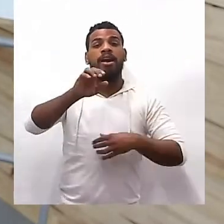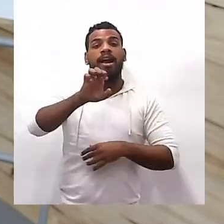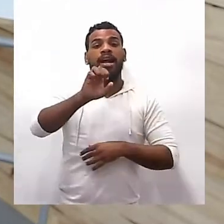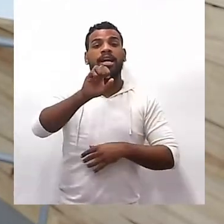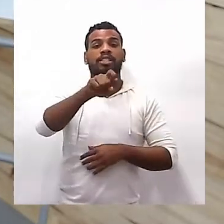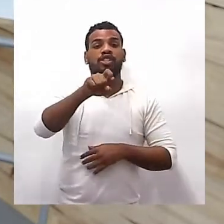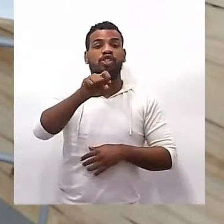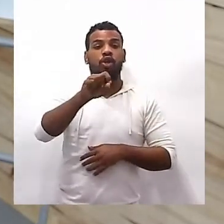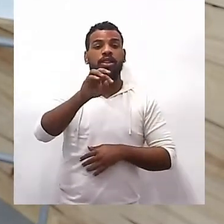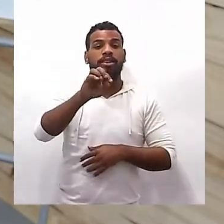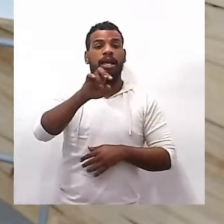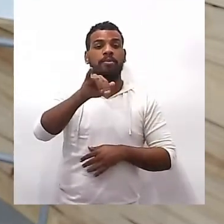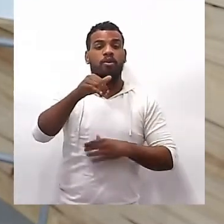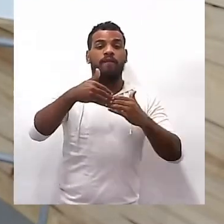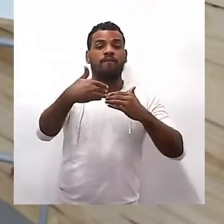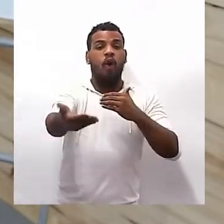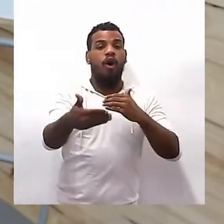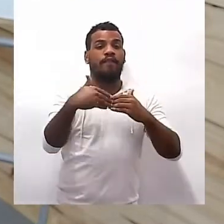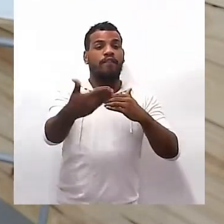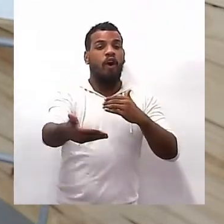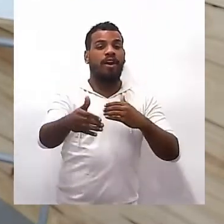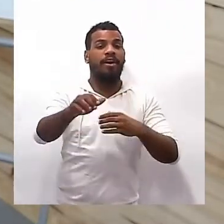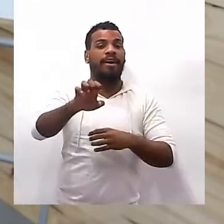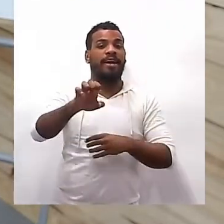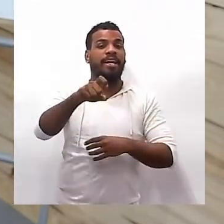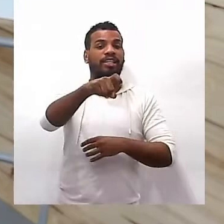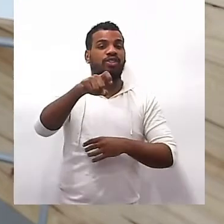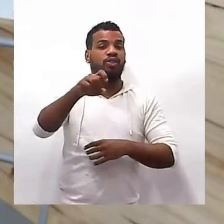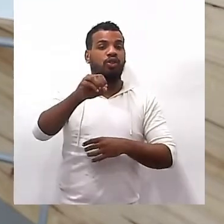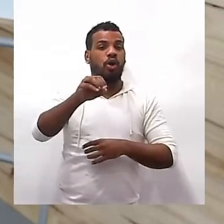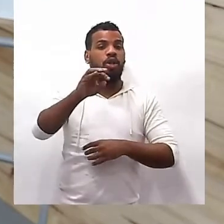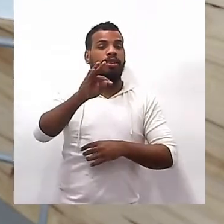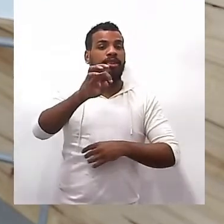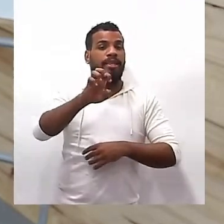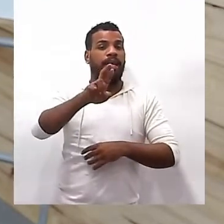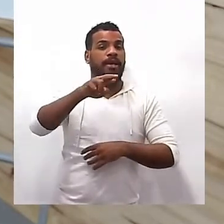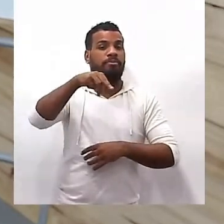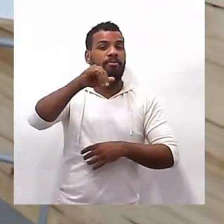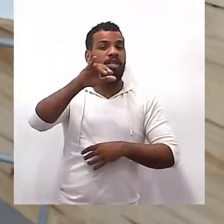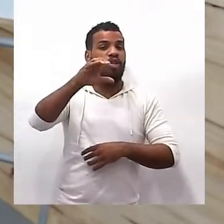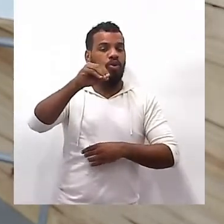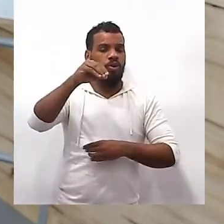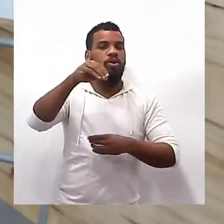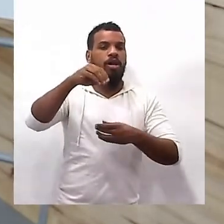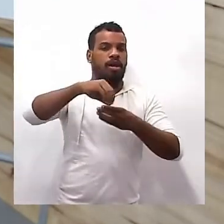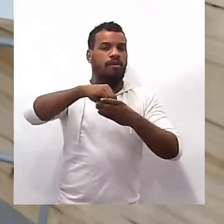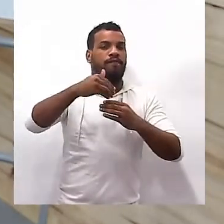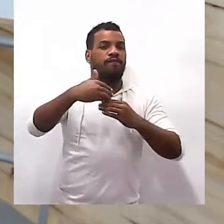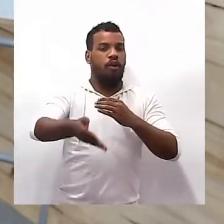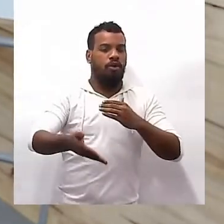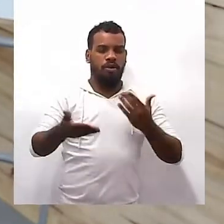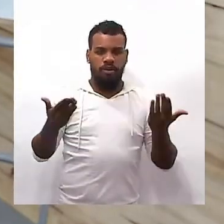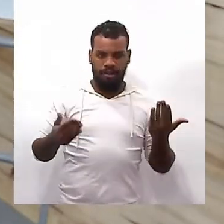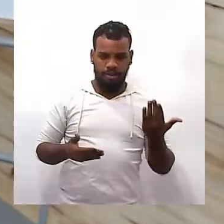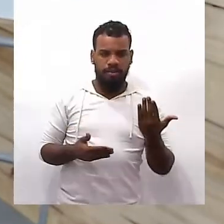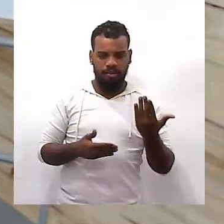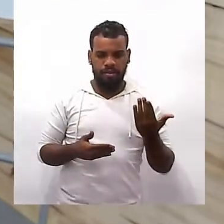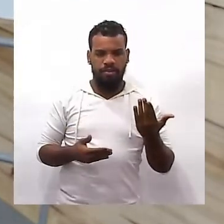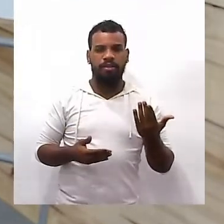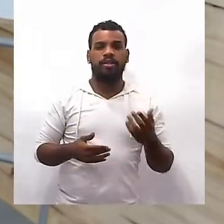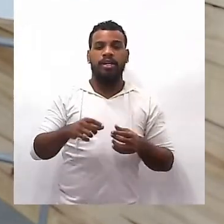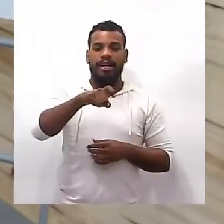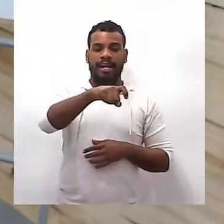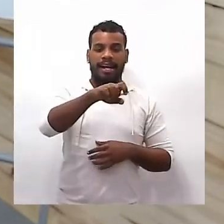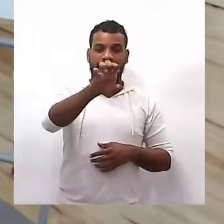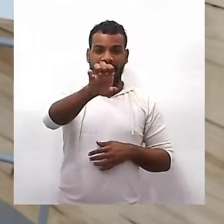exotérmico. Ó, lembrem que isso aqui é um processo exotérmico. André, o que é um processo exotérmico?